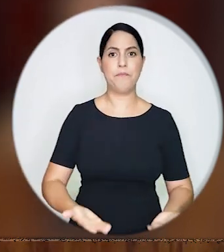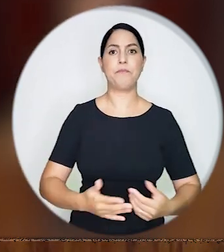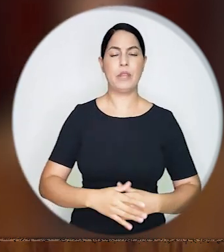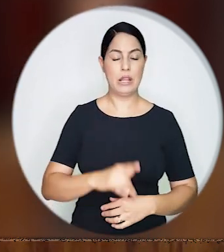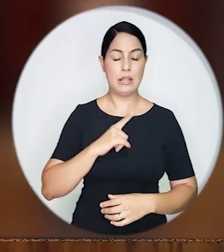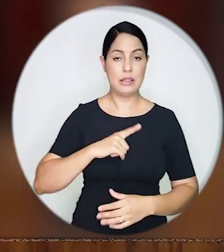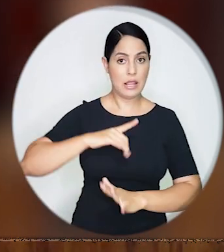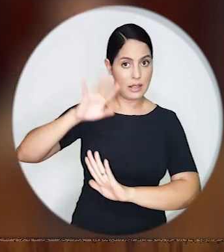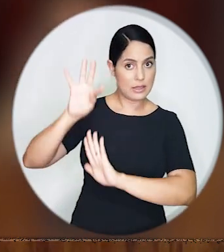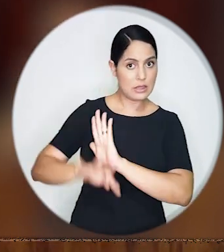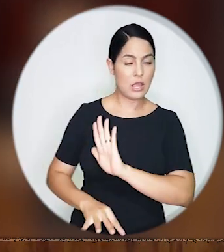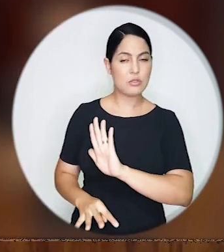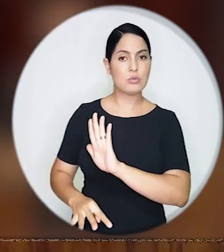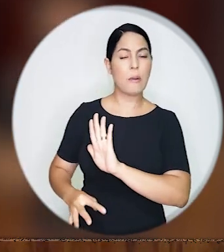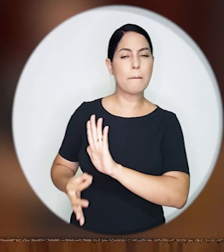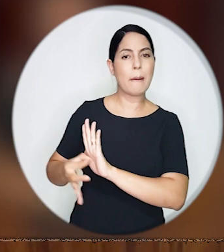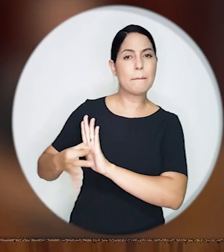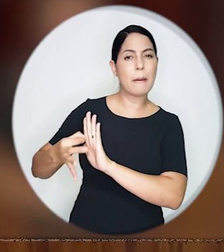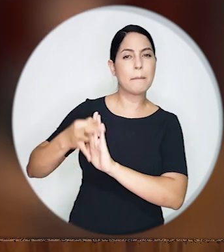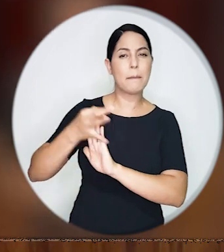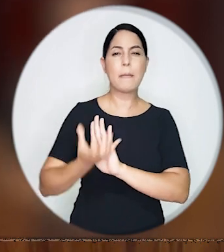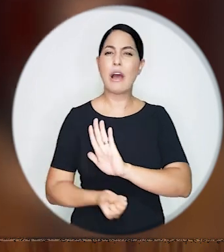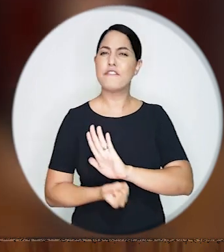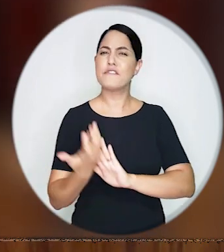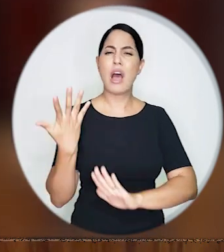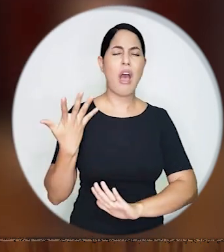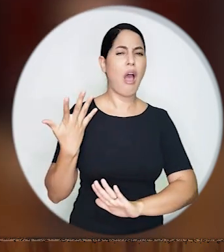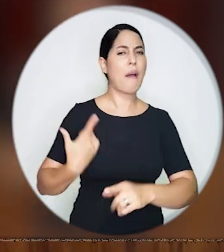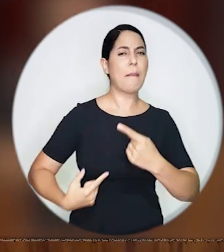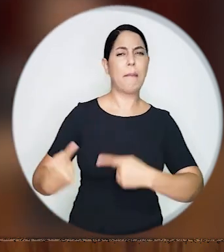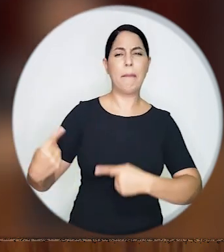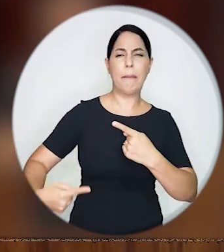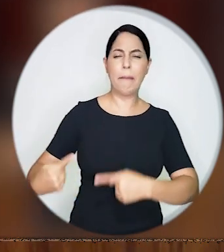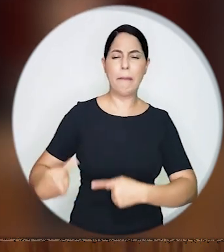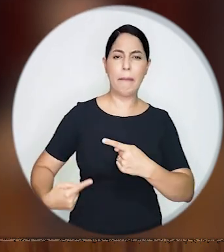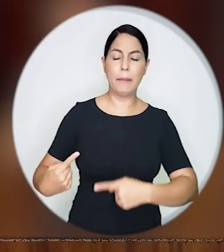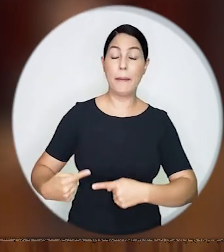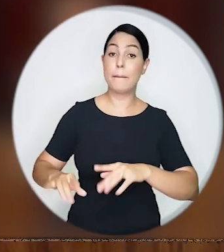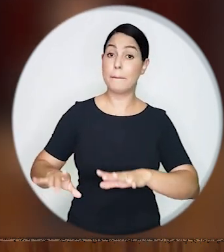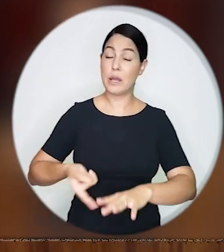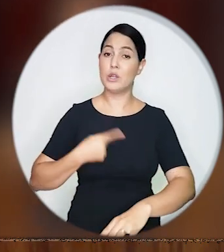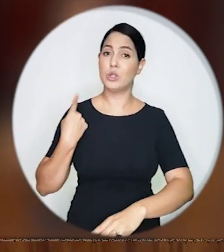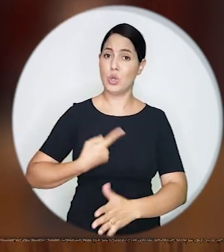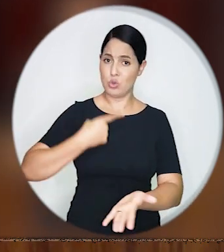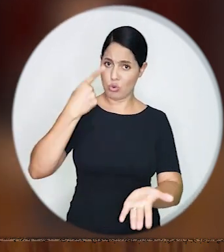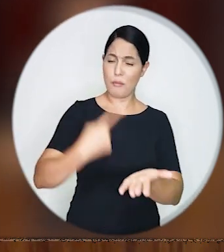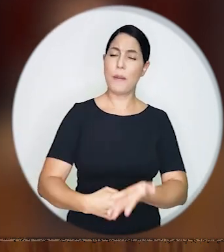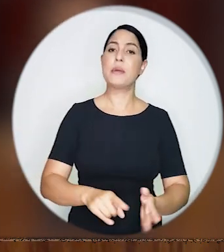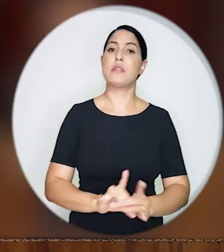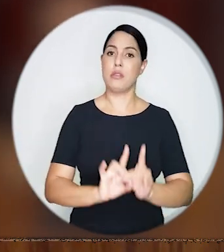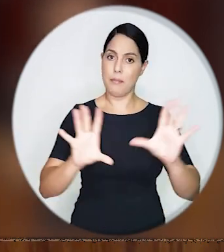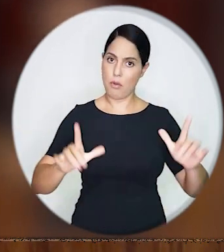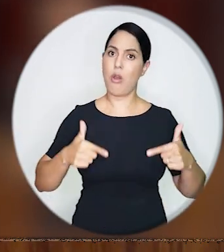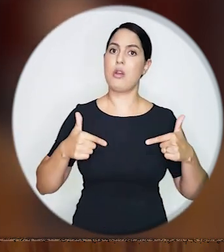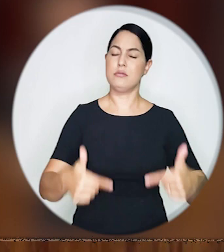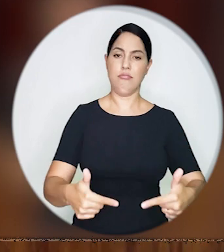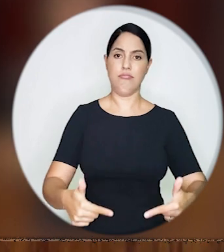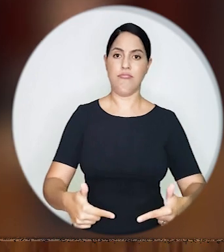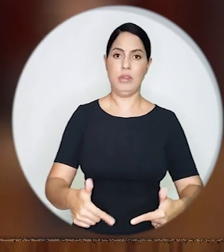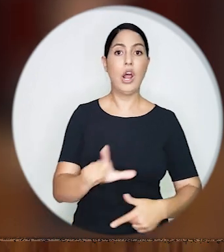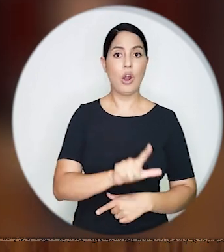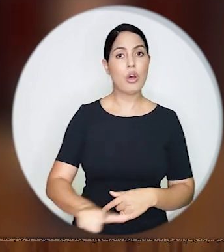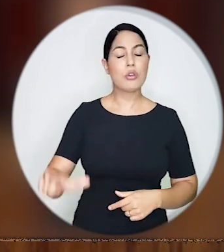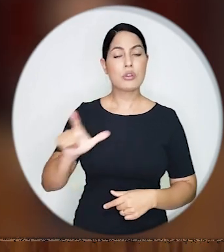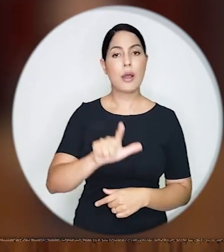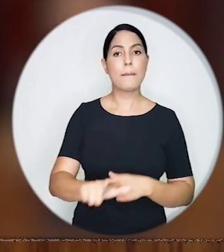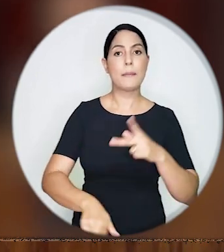democracia. Os signatários do texto têm opiniões diversas sobre os mais variados assuntos. Em comum, temos o compromisso com o